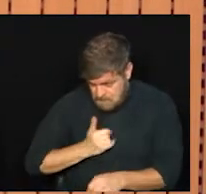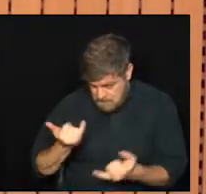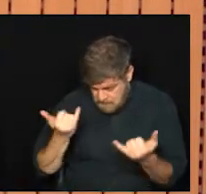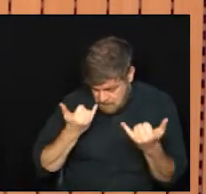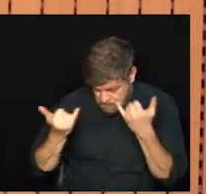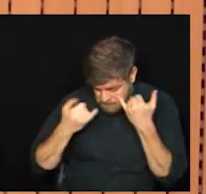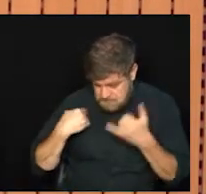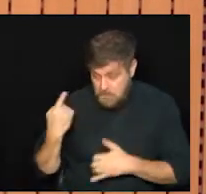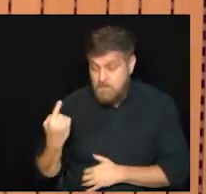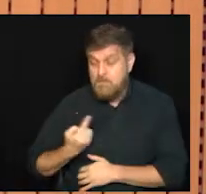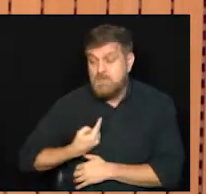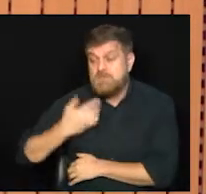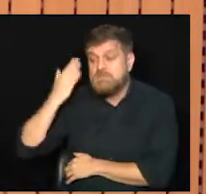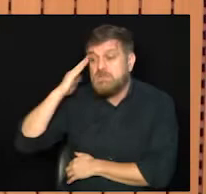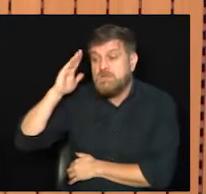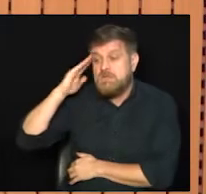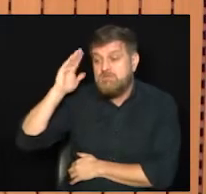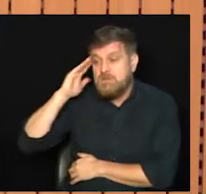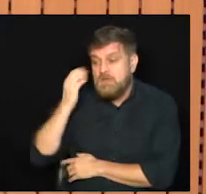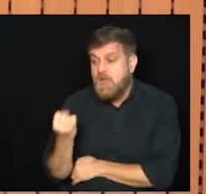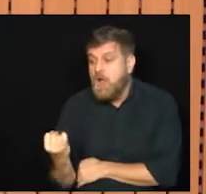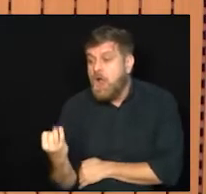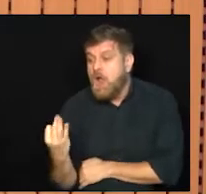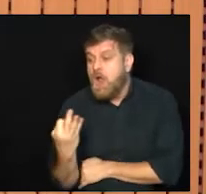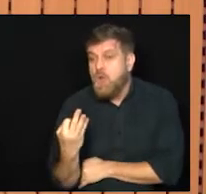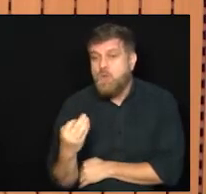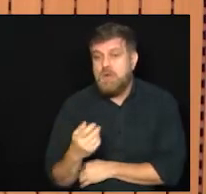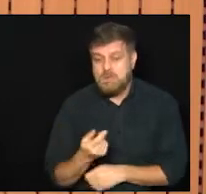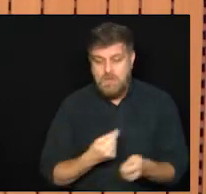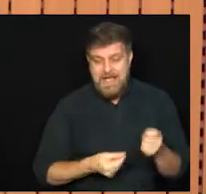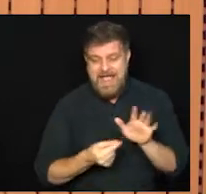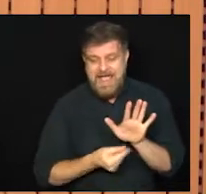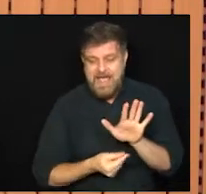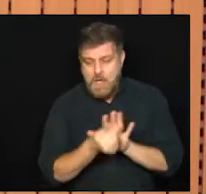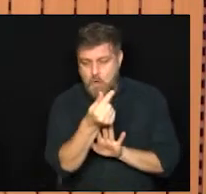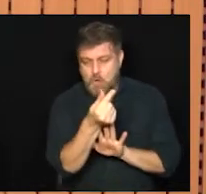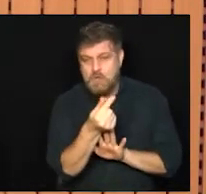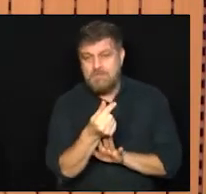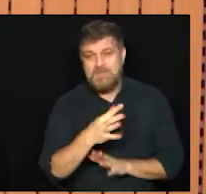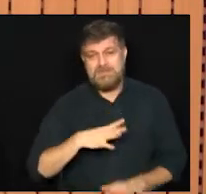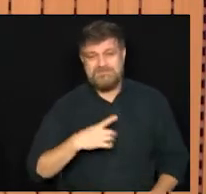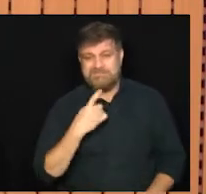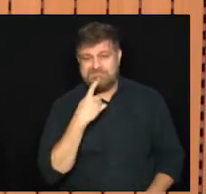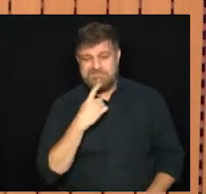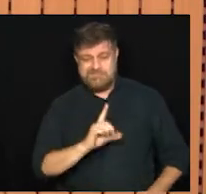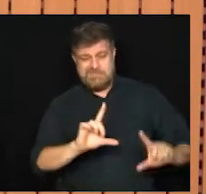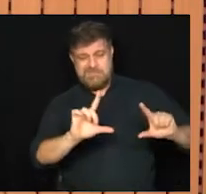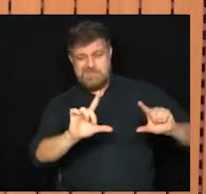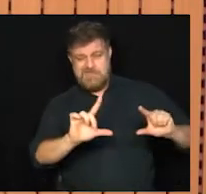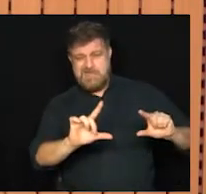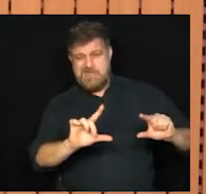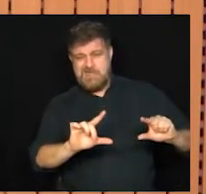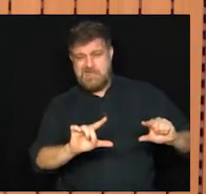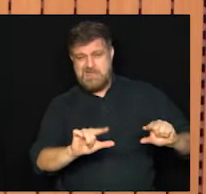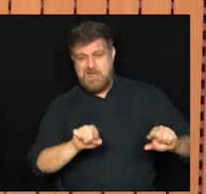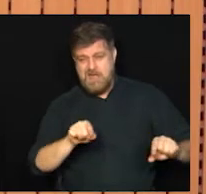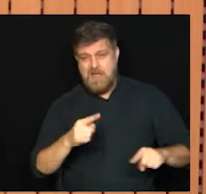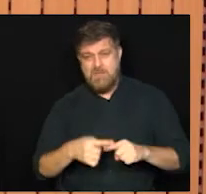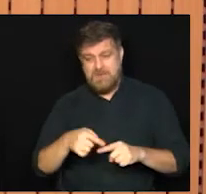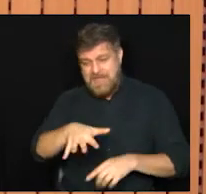uma ideia de quanto a economia de Campinas, né, se retraiu, se ressentiu só com esse